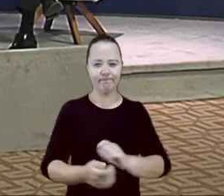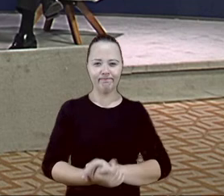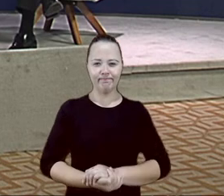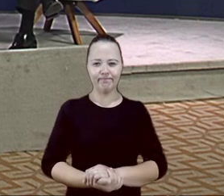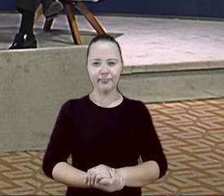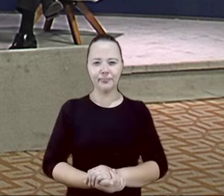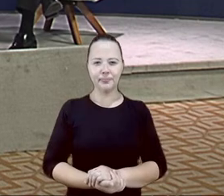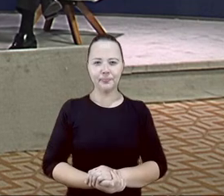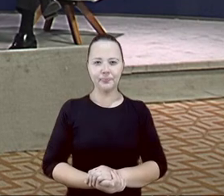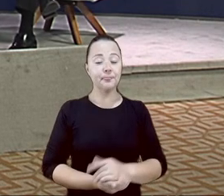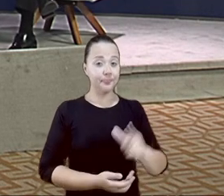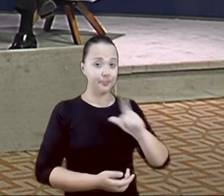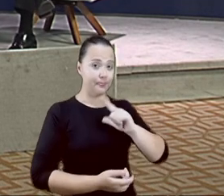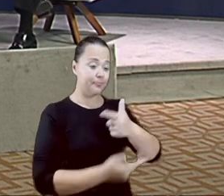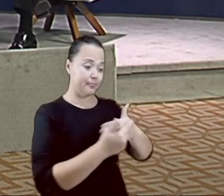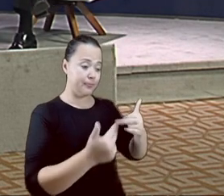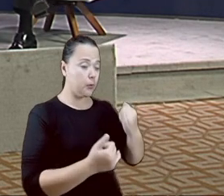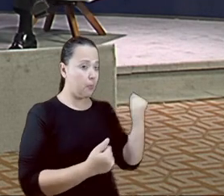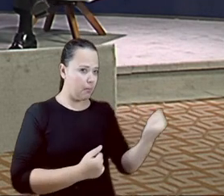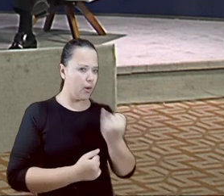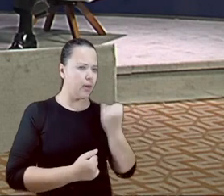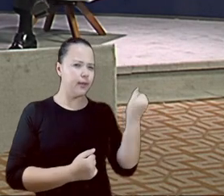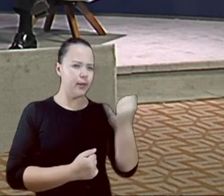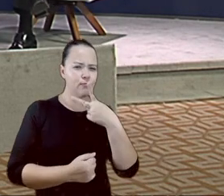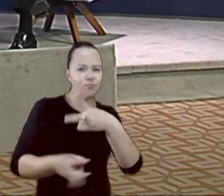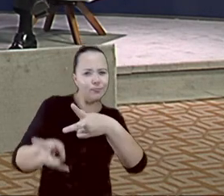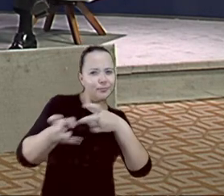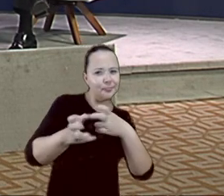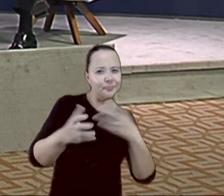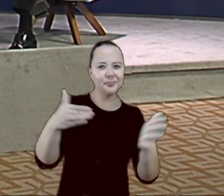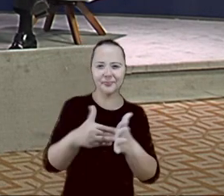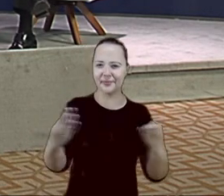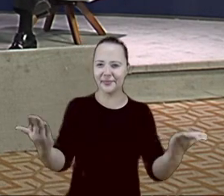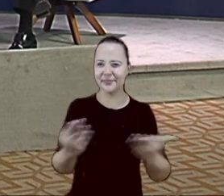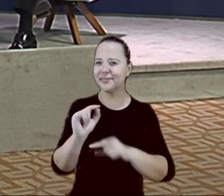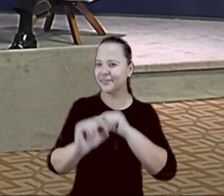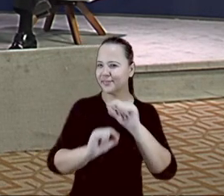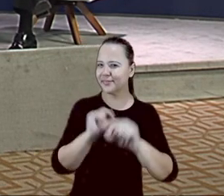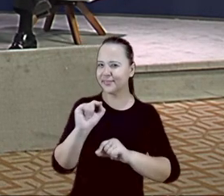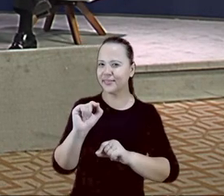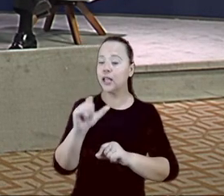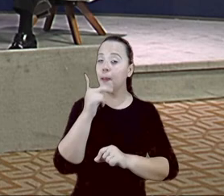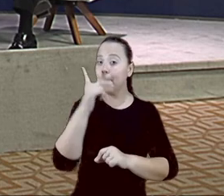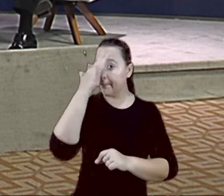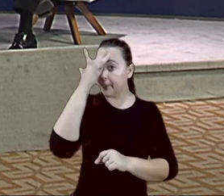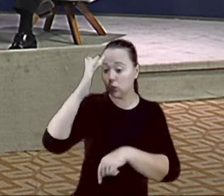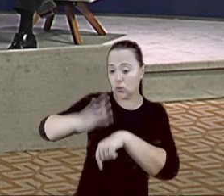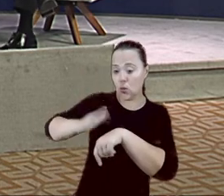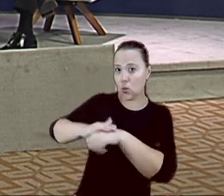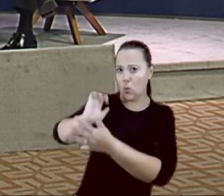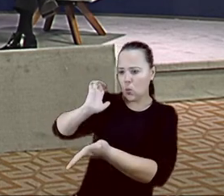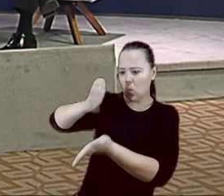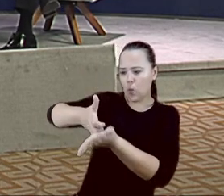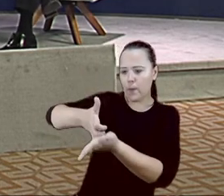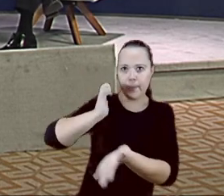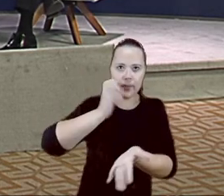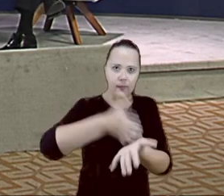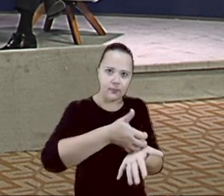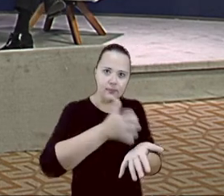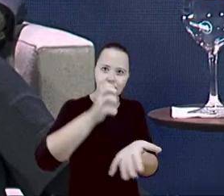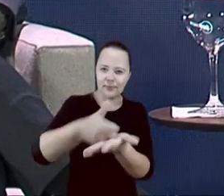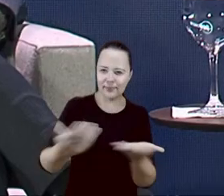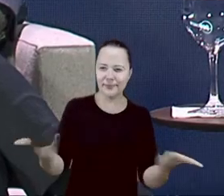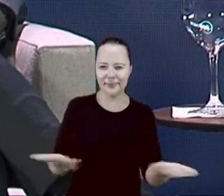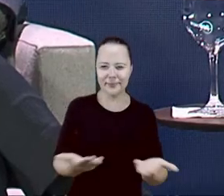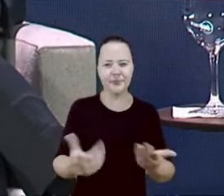interessante é que a gente notou até agora que o Os compradores marginais que estão entrando no mercado para né da saída